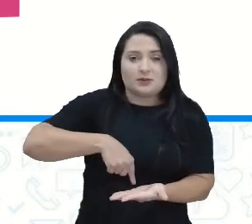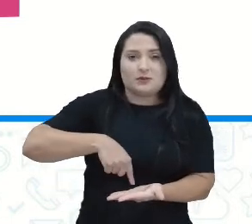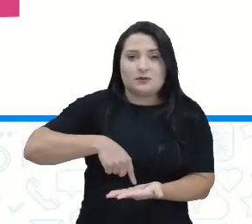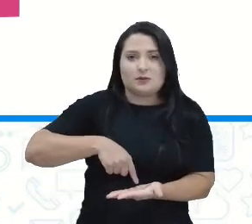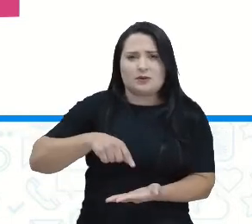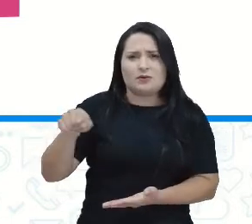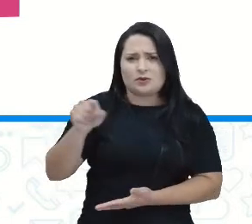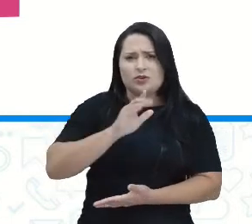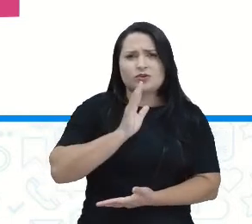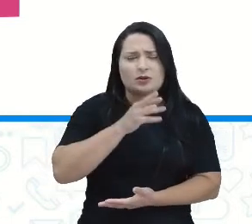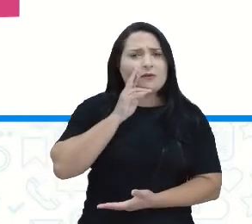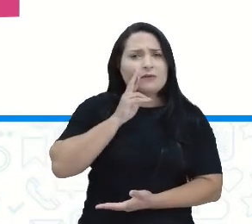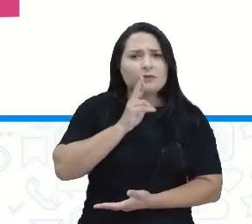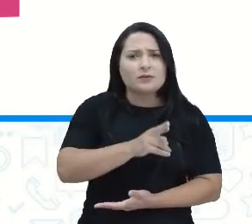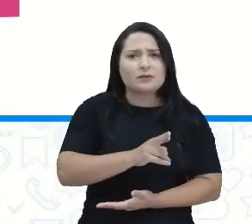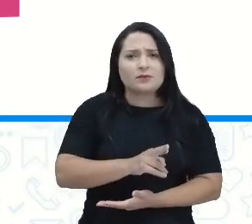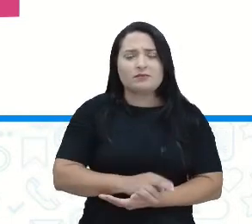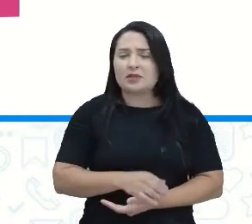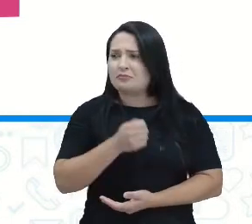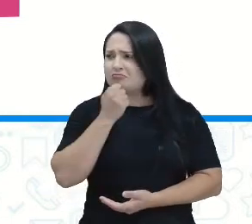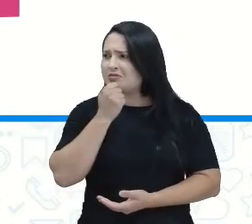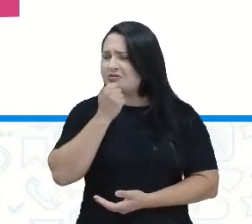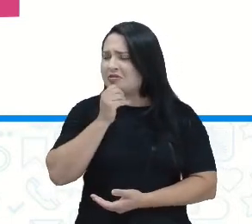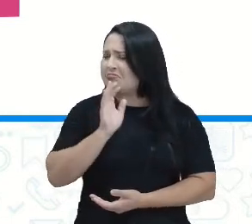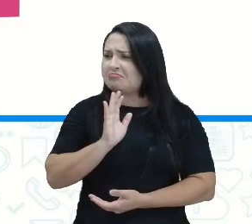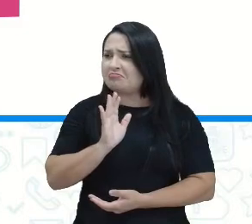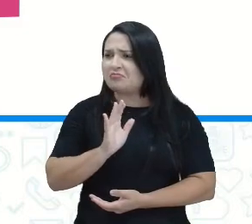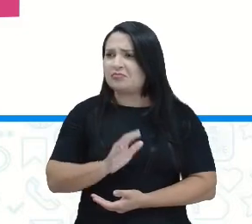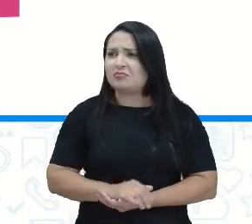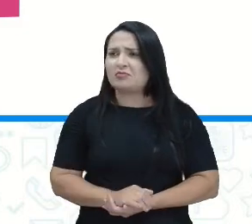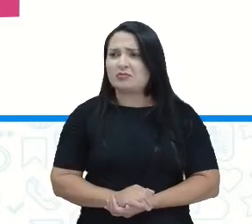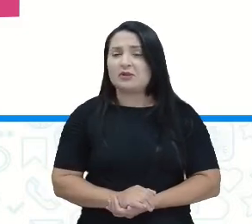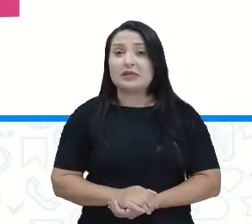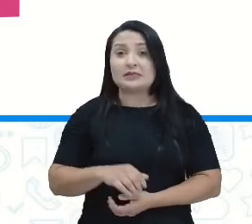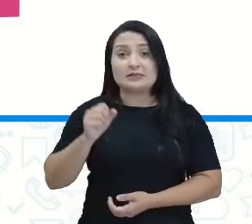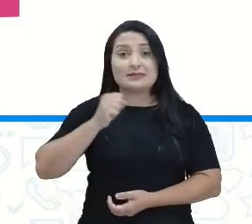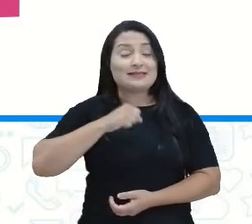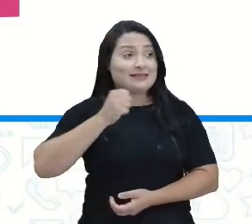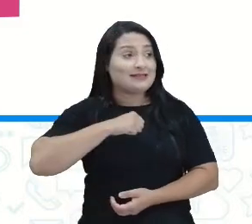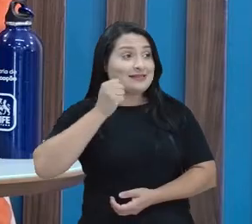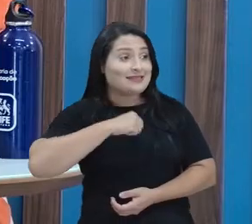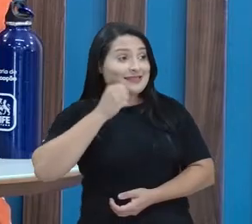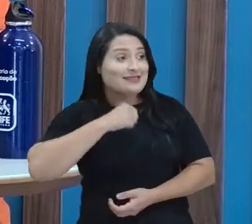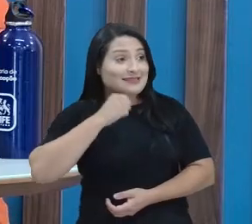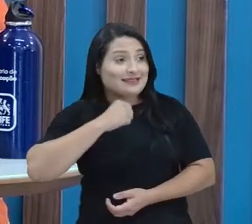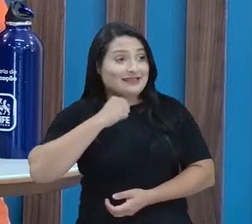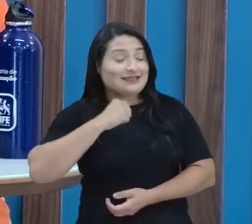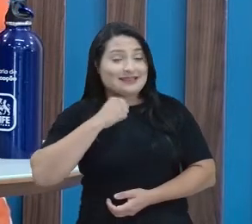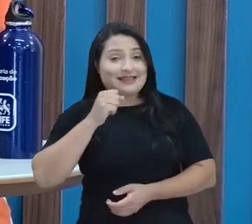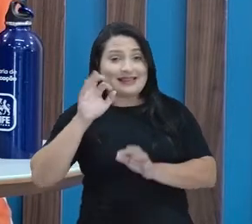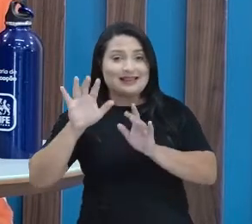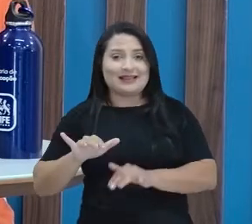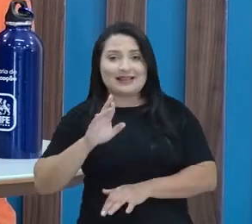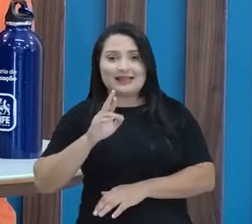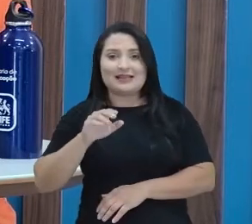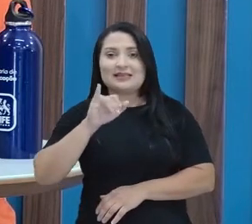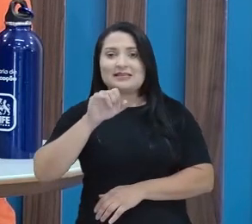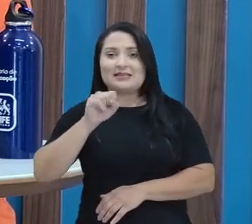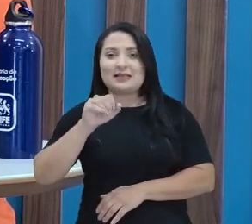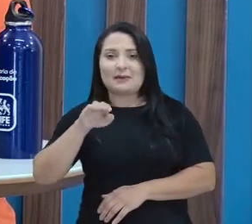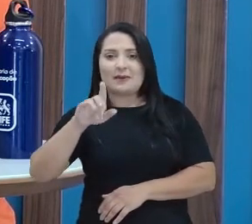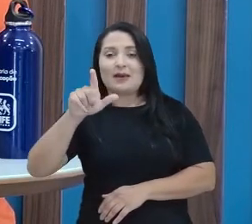Já responderam? Ainda não? Vou trazer. Respondeu, chegou. Quem foi? Quem foi? A Isabela,